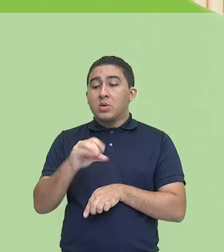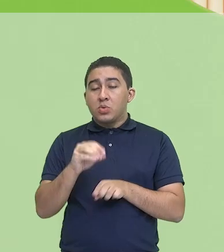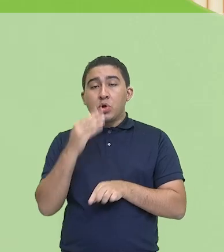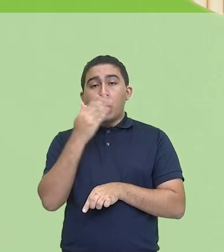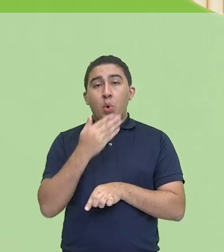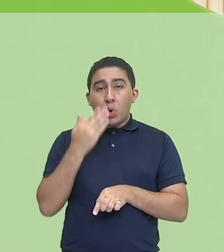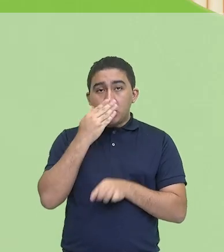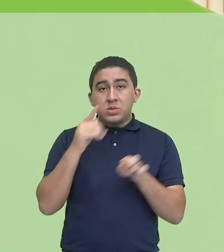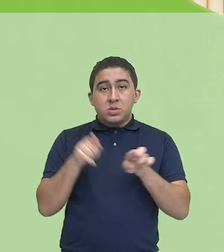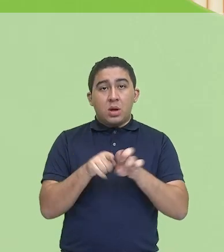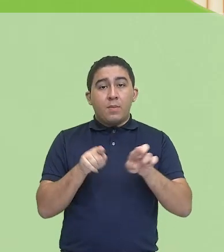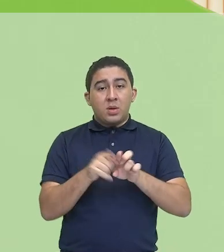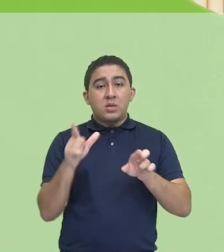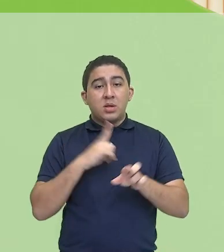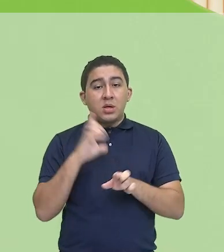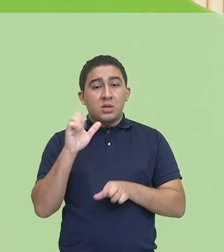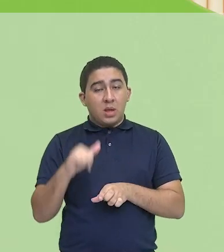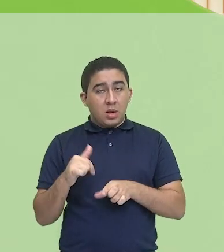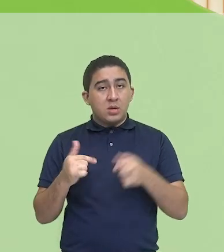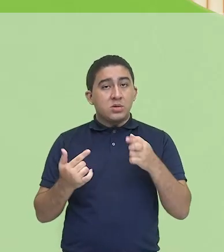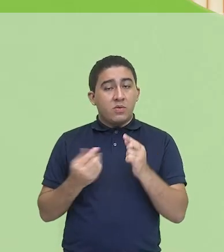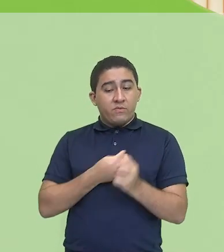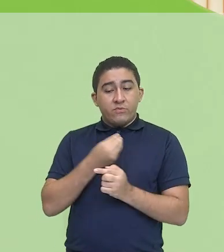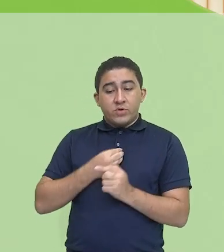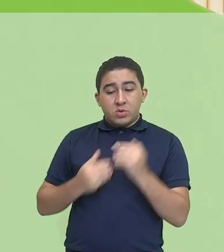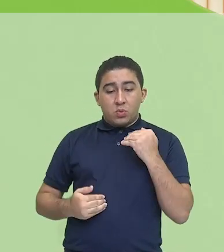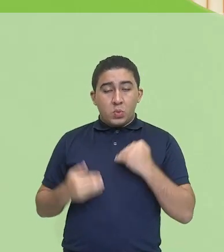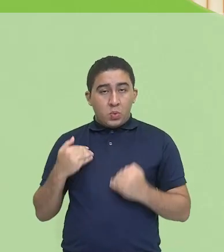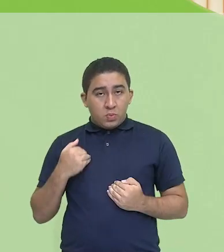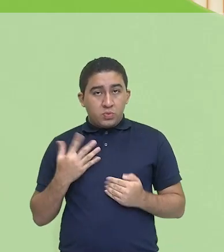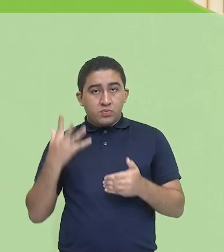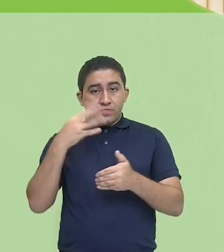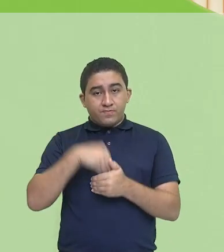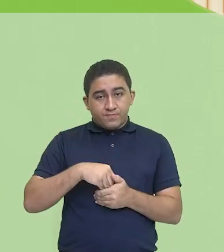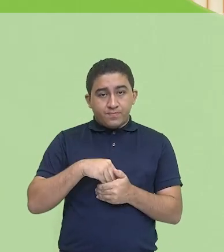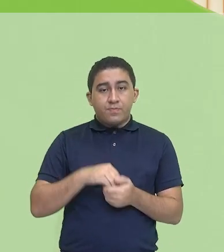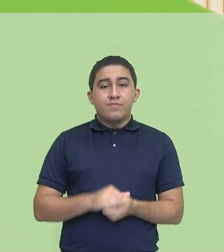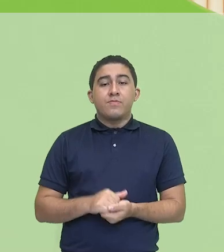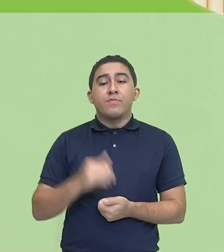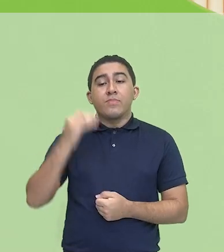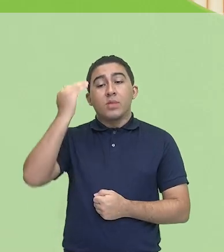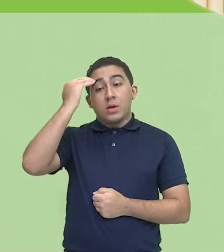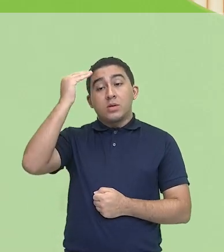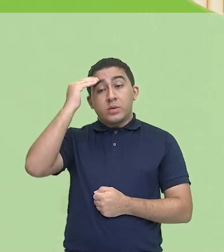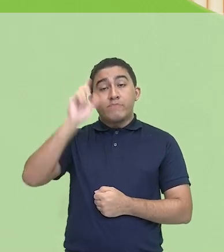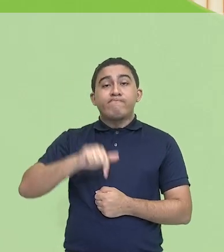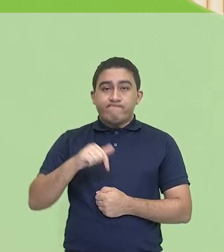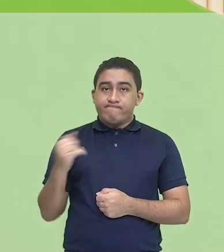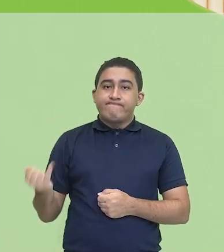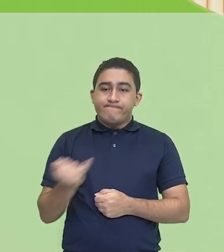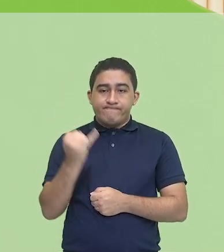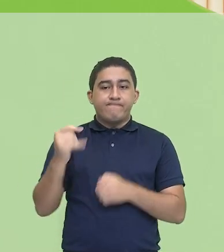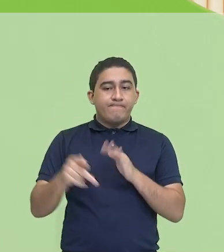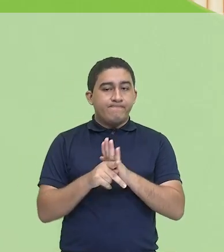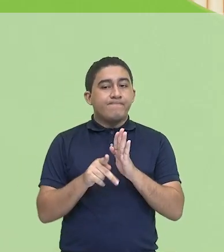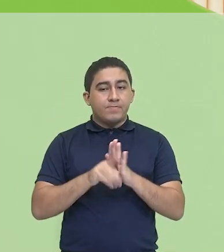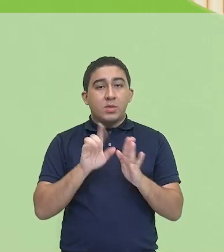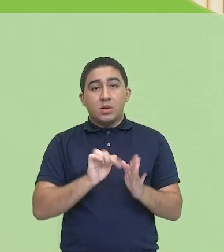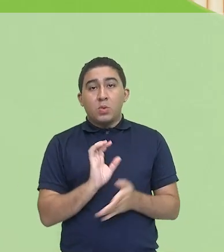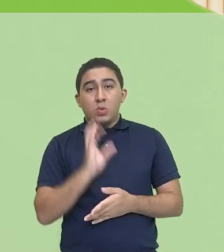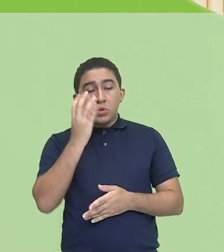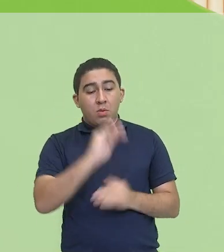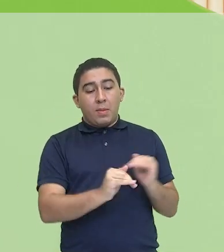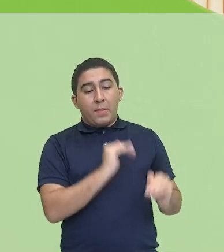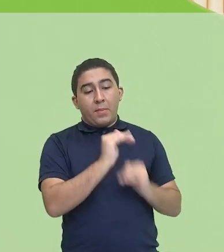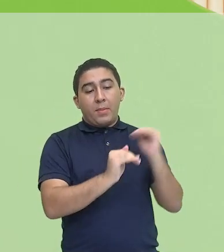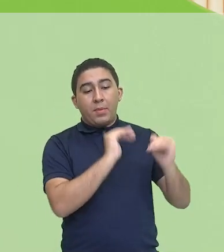ser incorporado no corpo desse indivíduo. Então, vocês entendem como é importante o processo da fotossíntese,